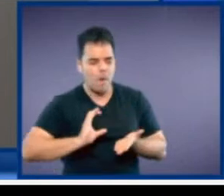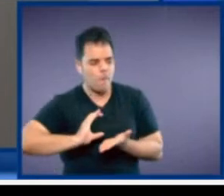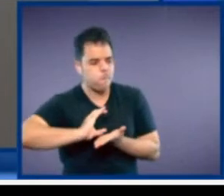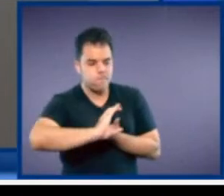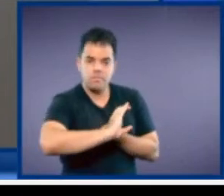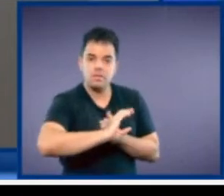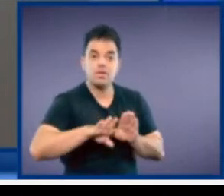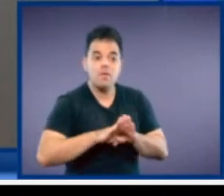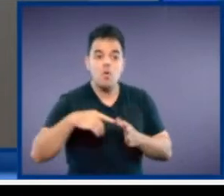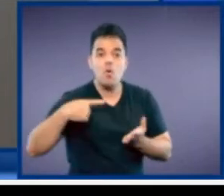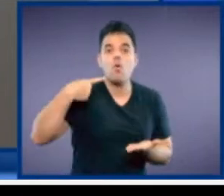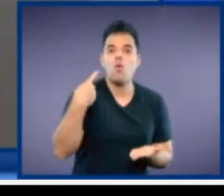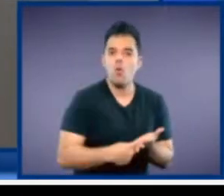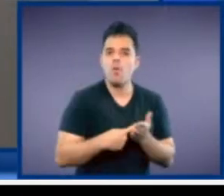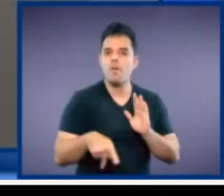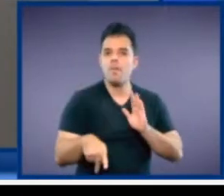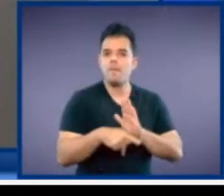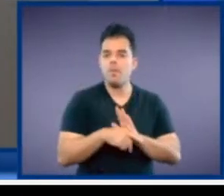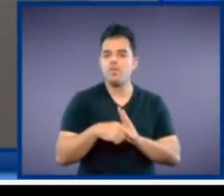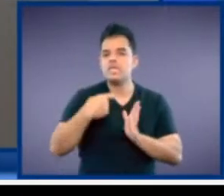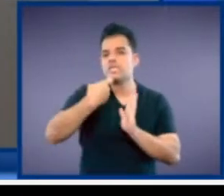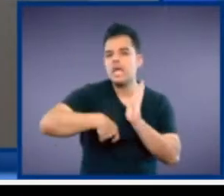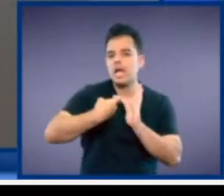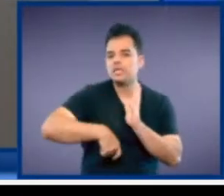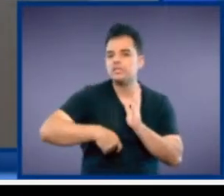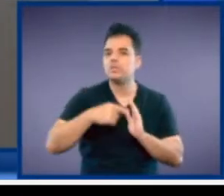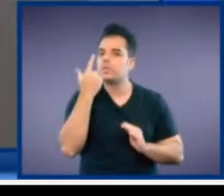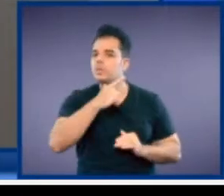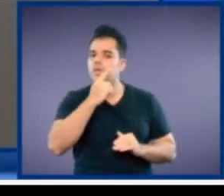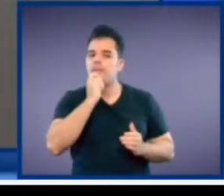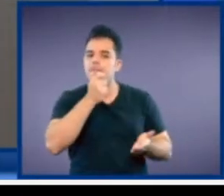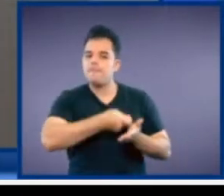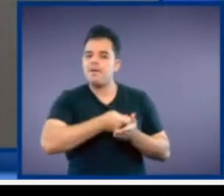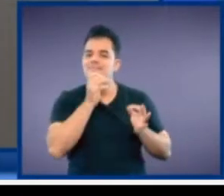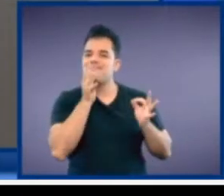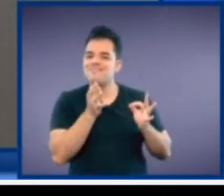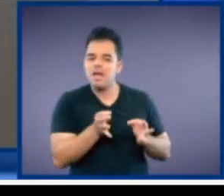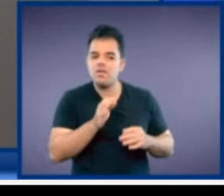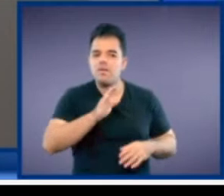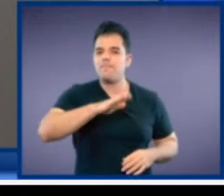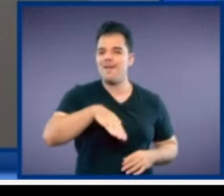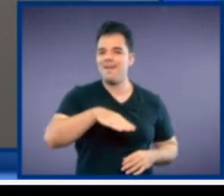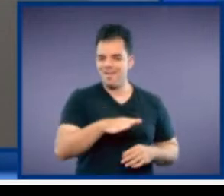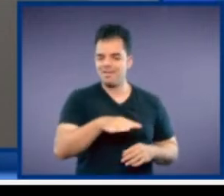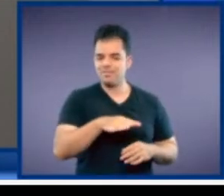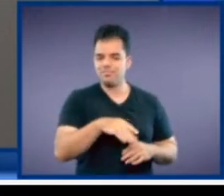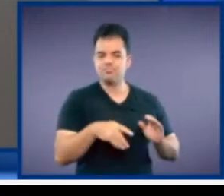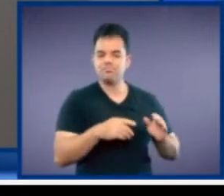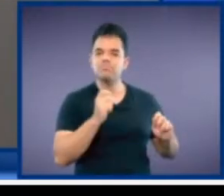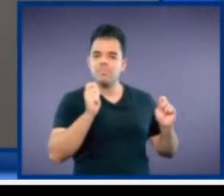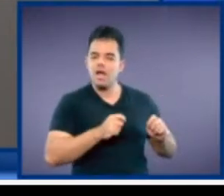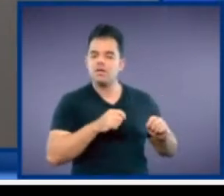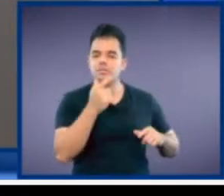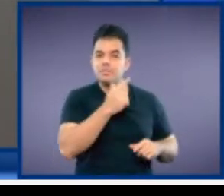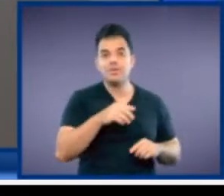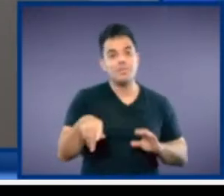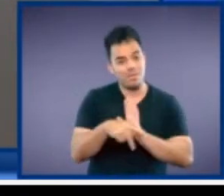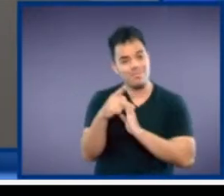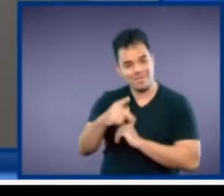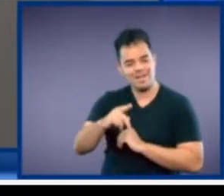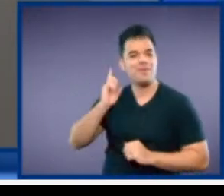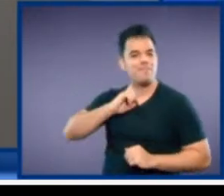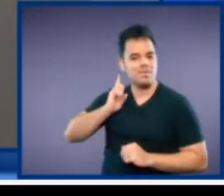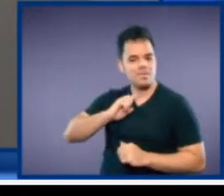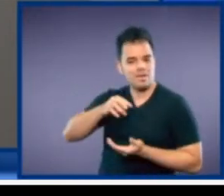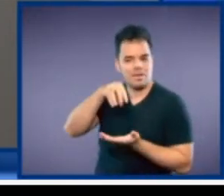de manter uma tarifa acessível ao cidadão mineiro. E eu, que também sou mineiro, não sou da